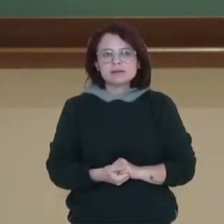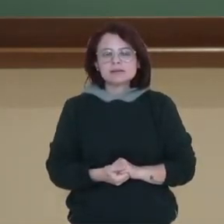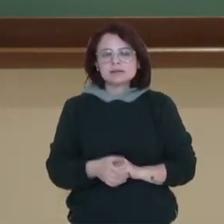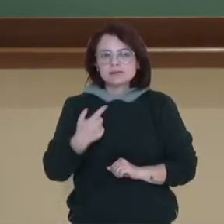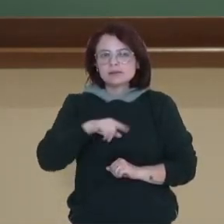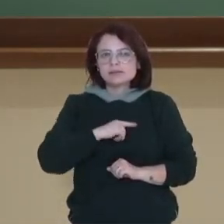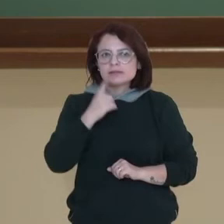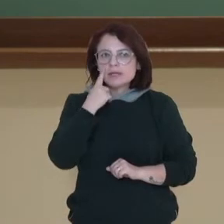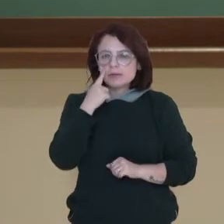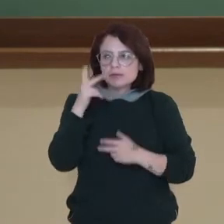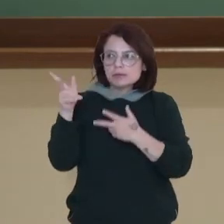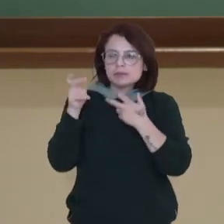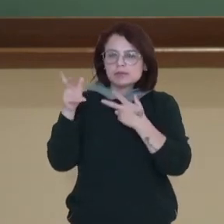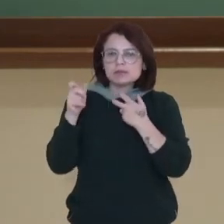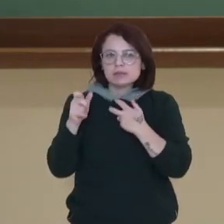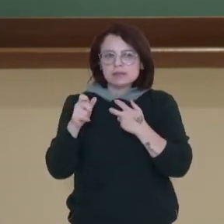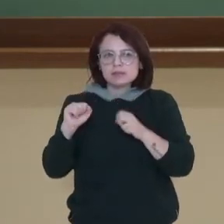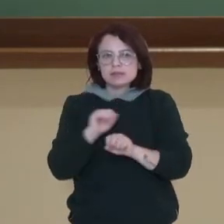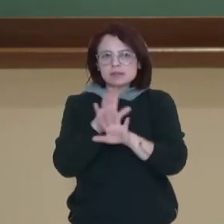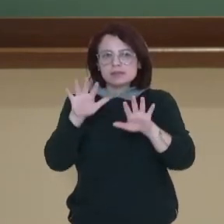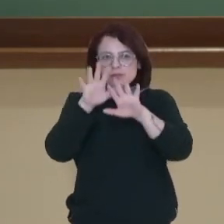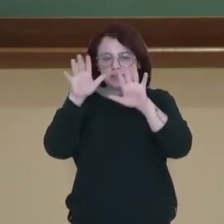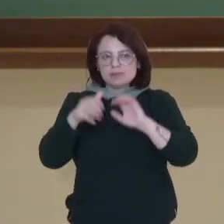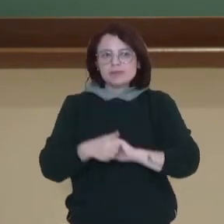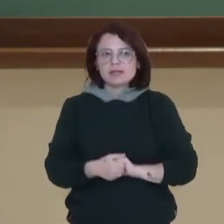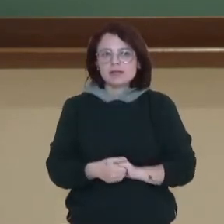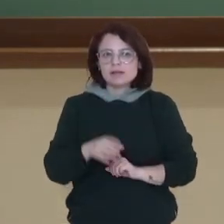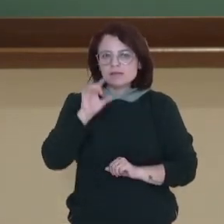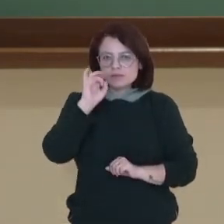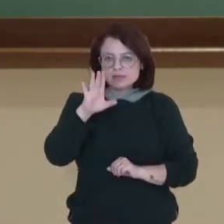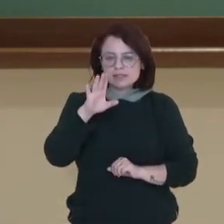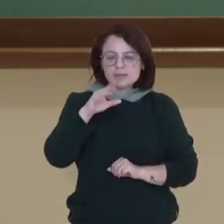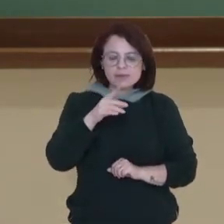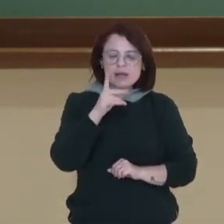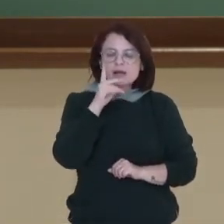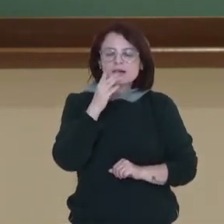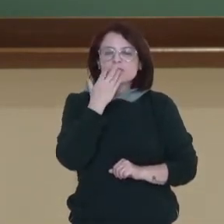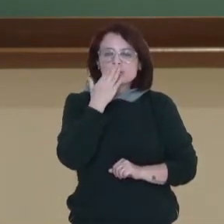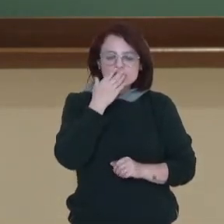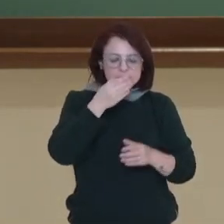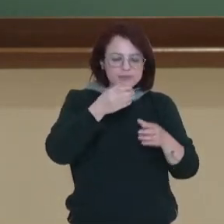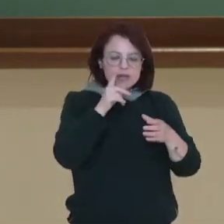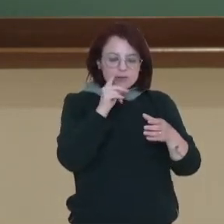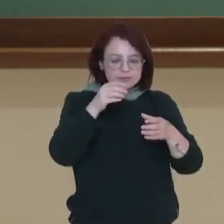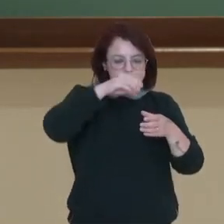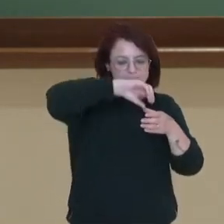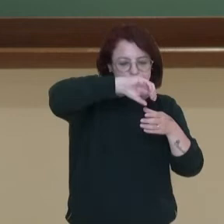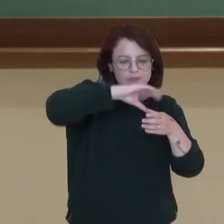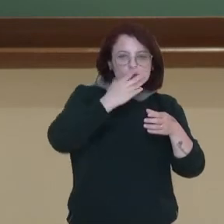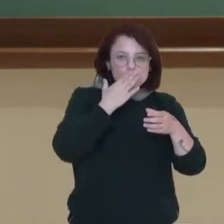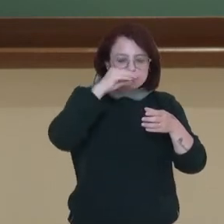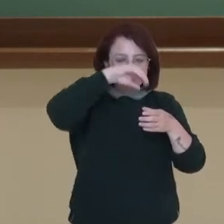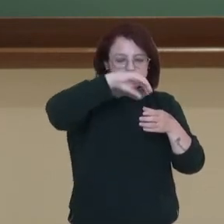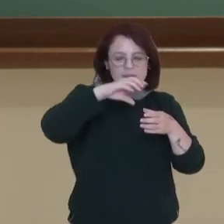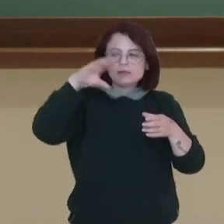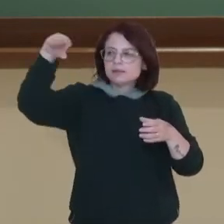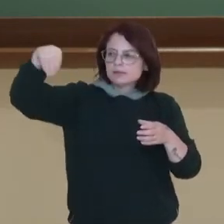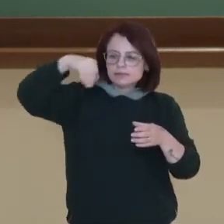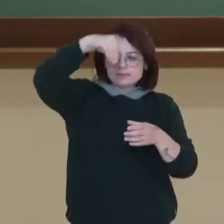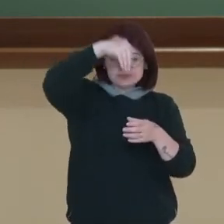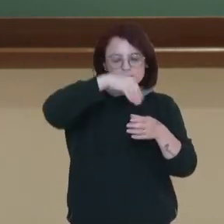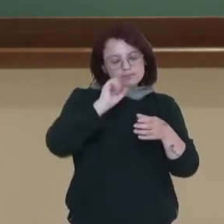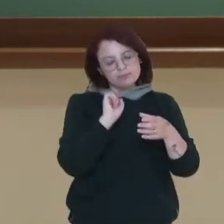observar o sistema de transporte. Então basta colocar ali na água o corante alimentício, deixar as folhas e aguardar